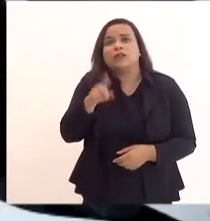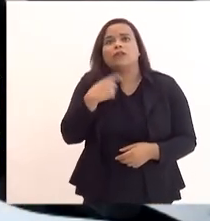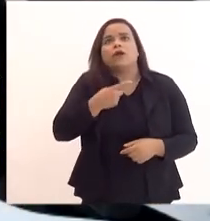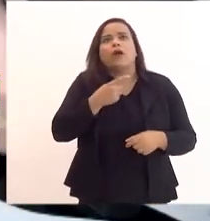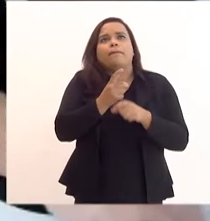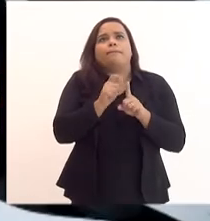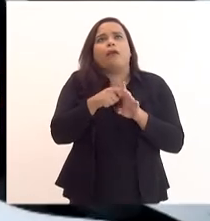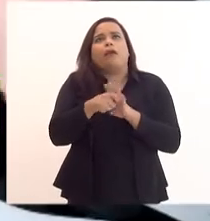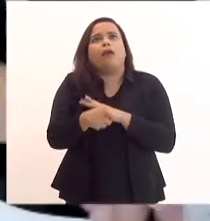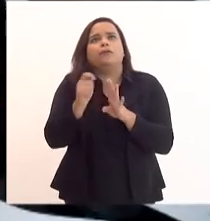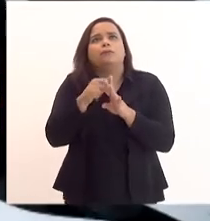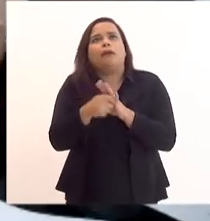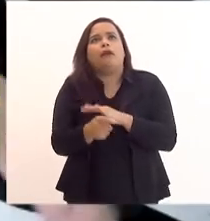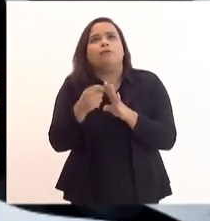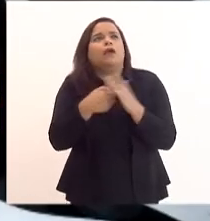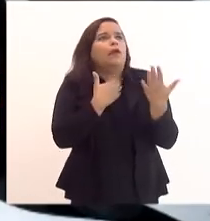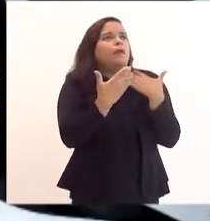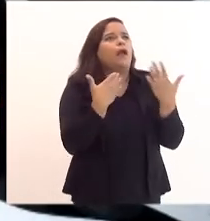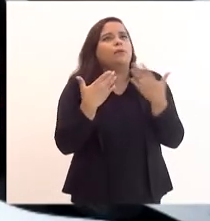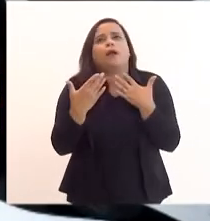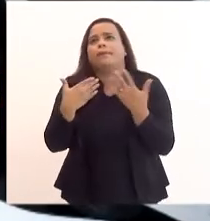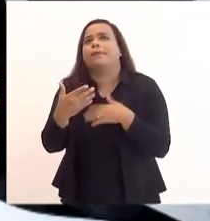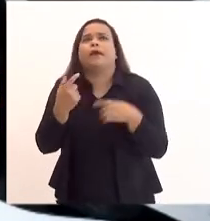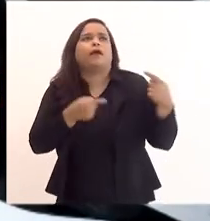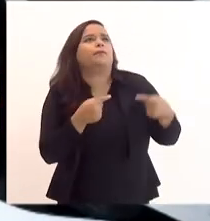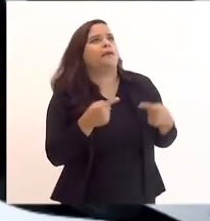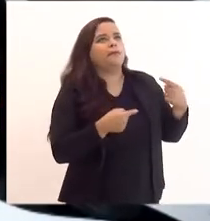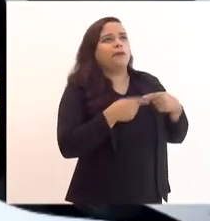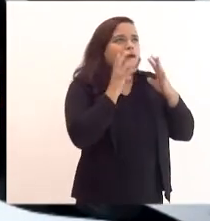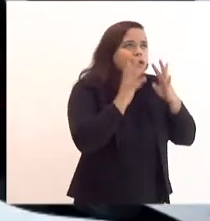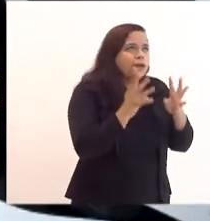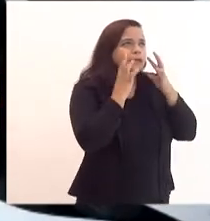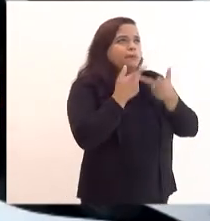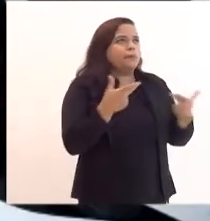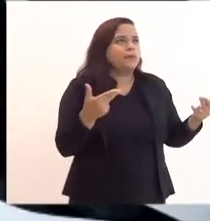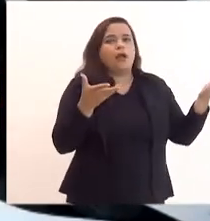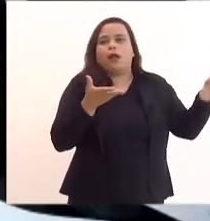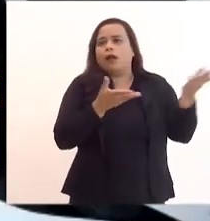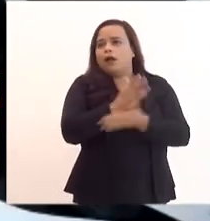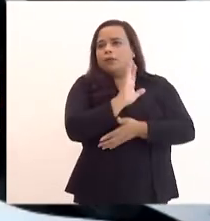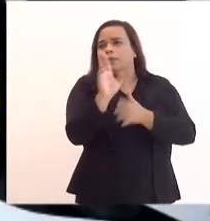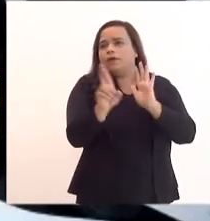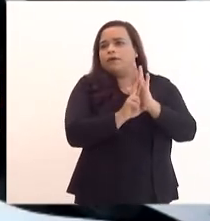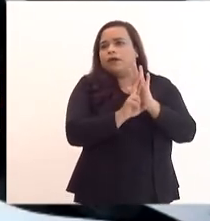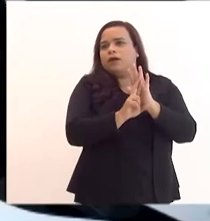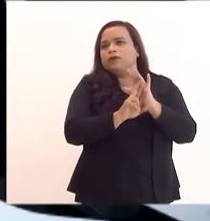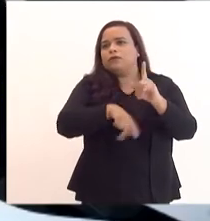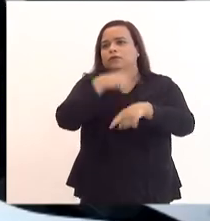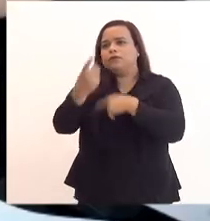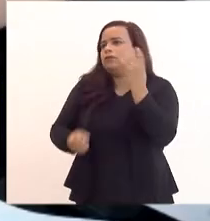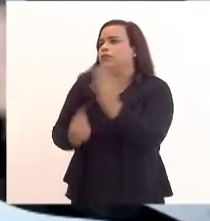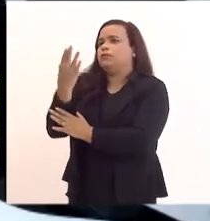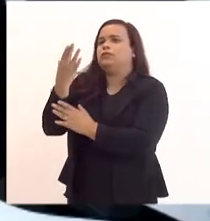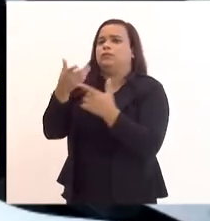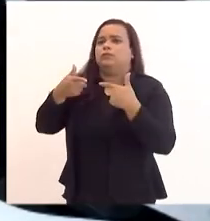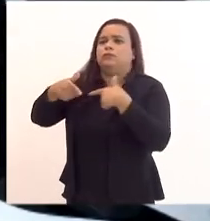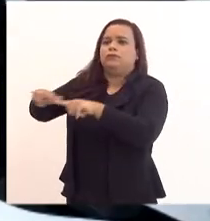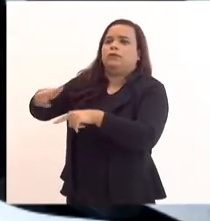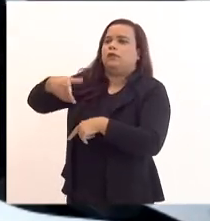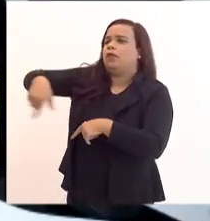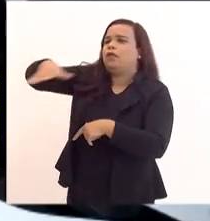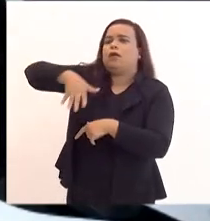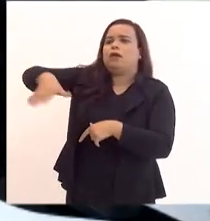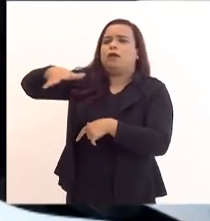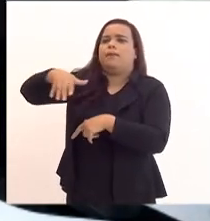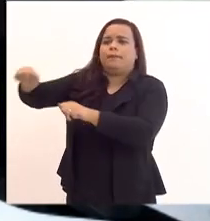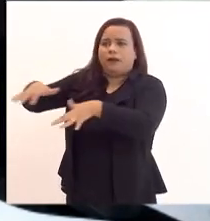meses, debatendo, ouvindo, escutando, estudando documento, aprova o relatório, que pode virar uma outra coisa completamente diferente? Isso é estranho, é